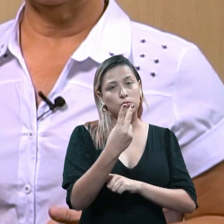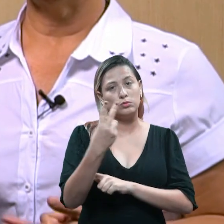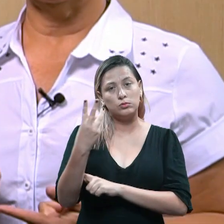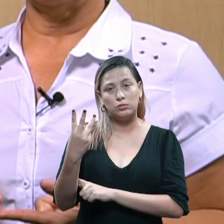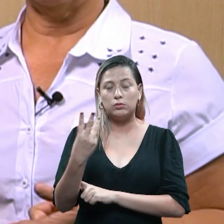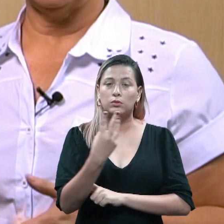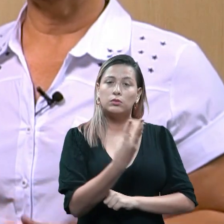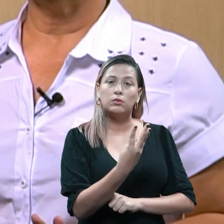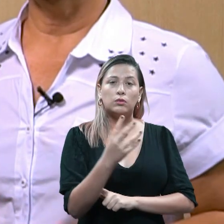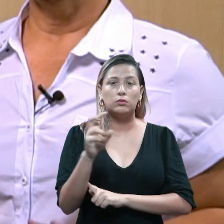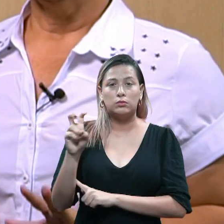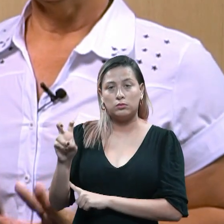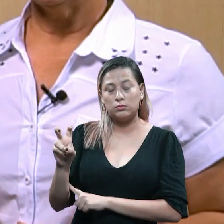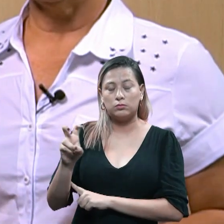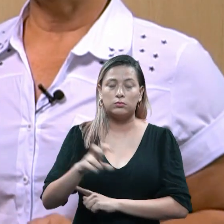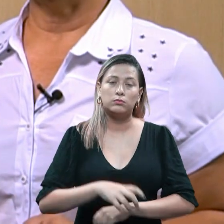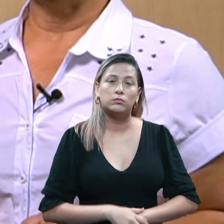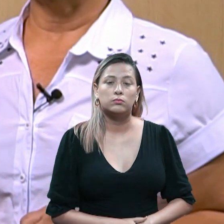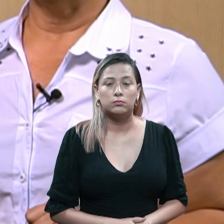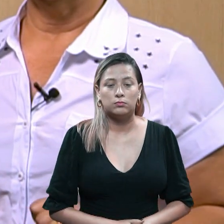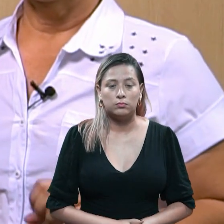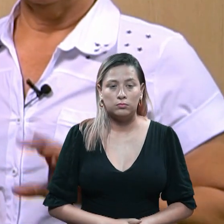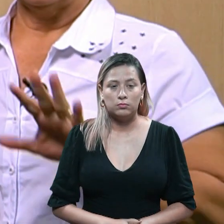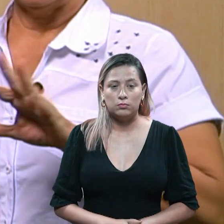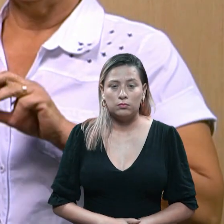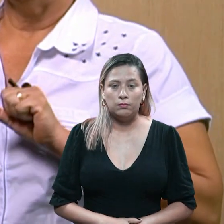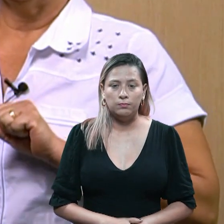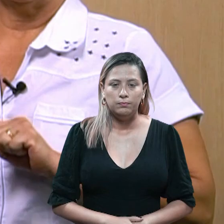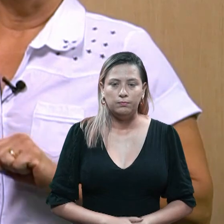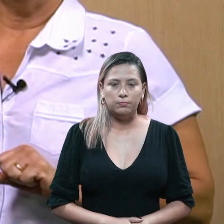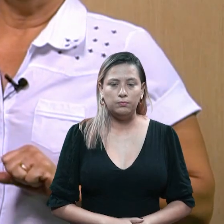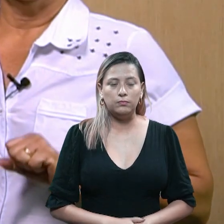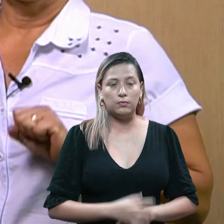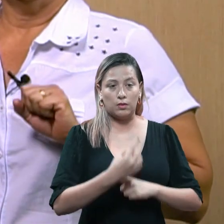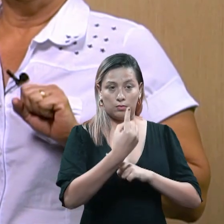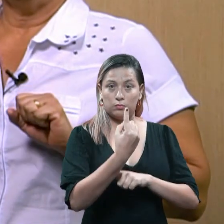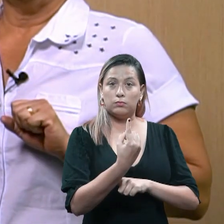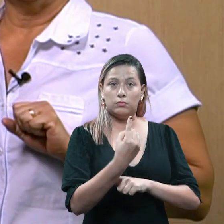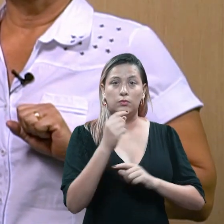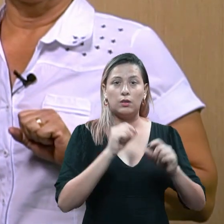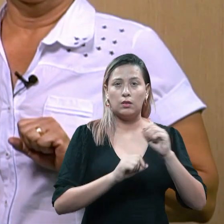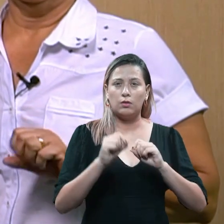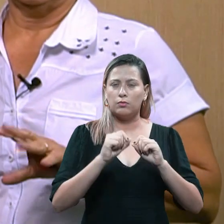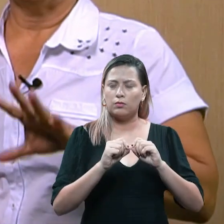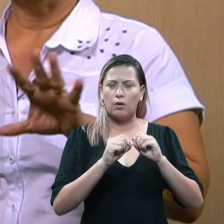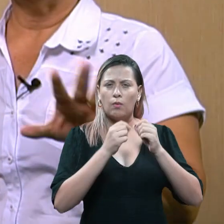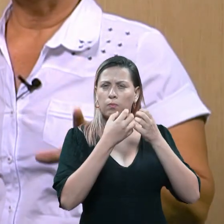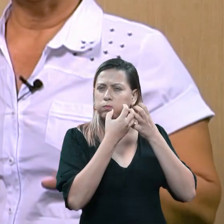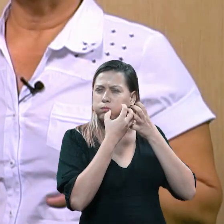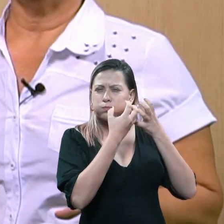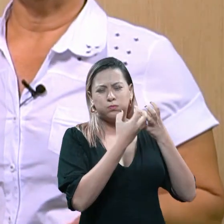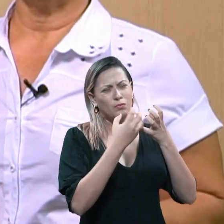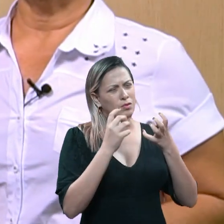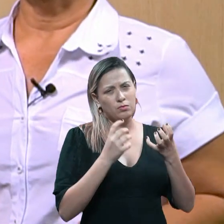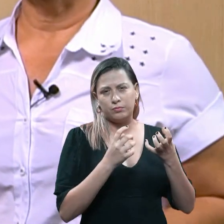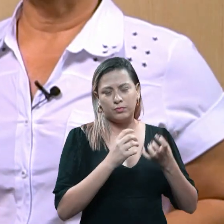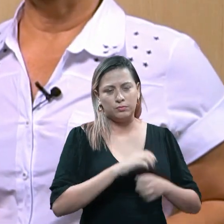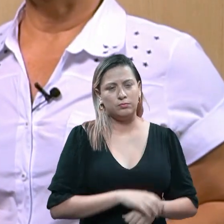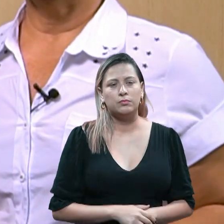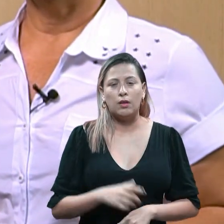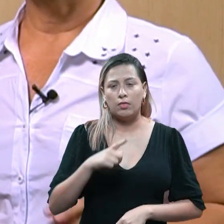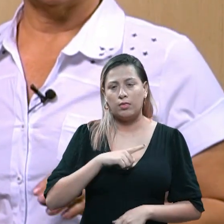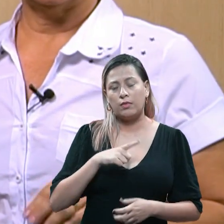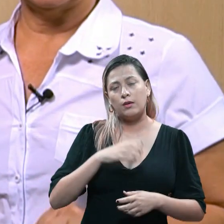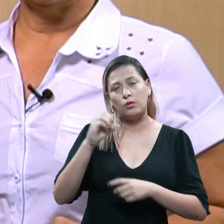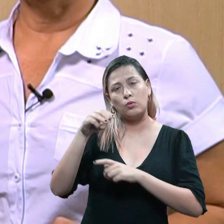grau 3, grau 4 e grau 5. A acne grau 1 é não inflamatória, apresenta predomínio de